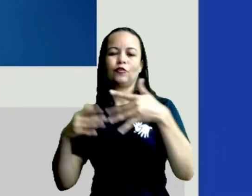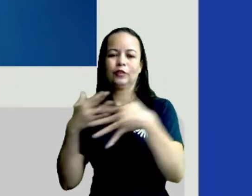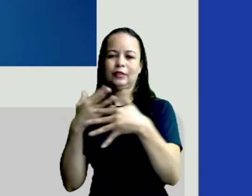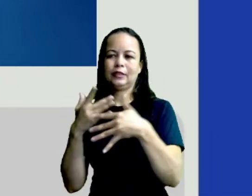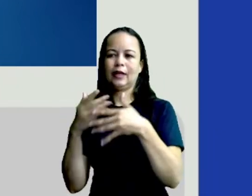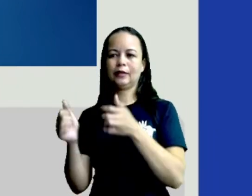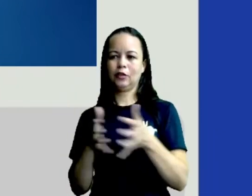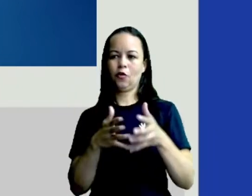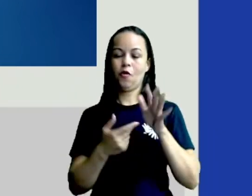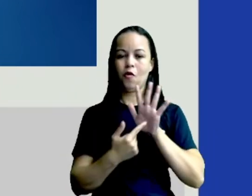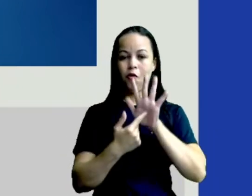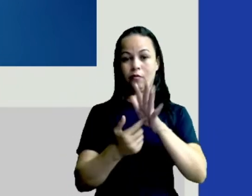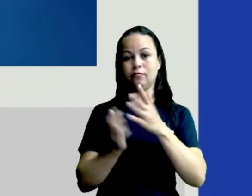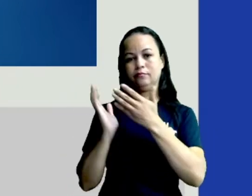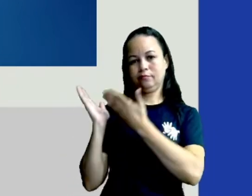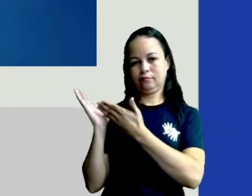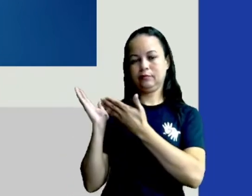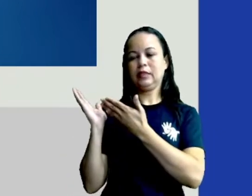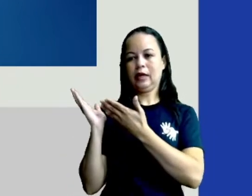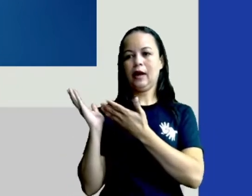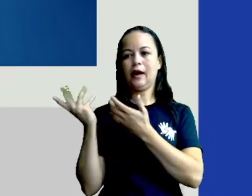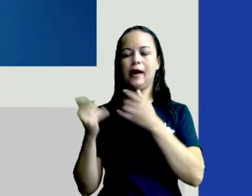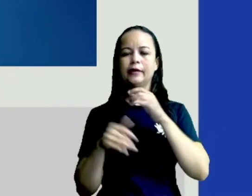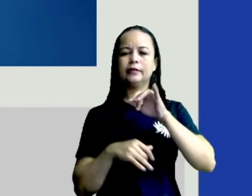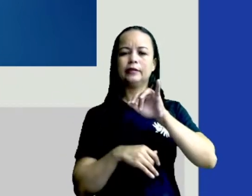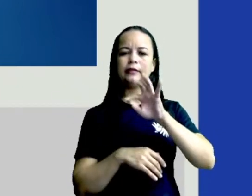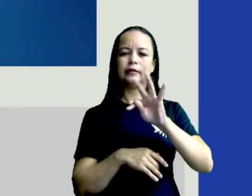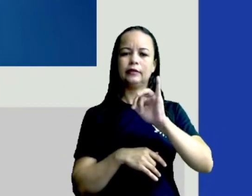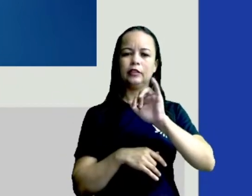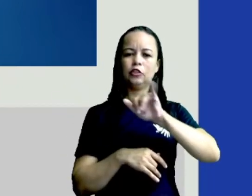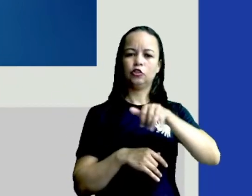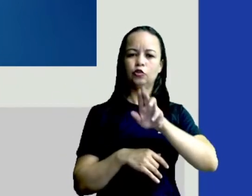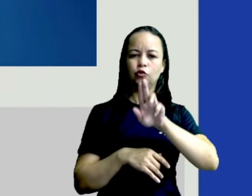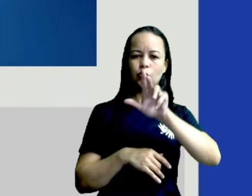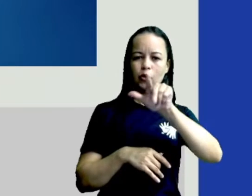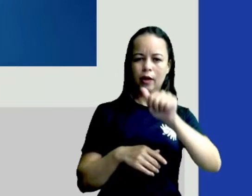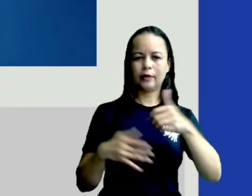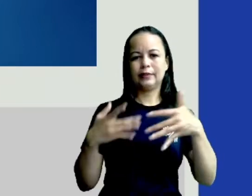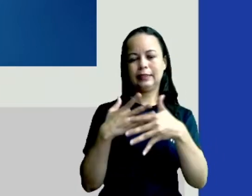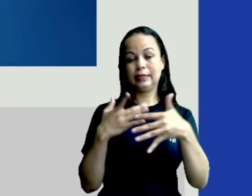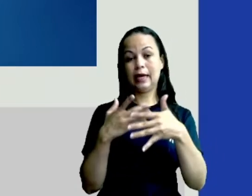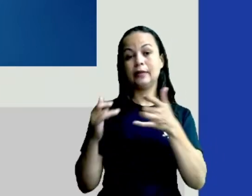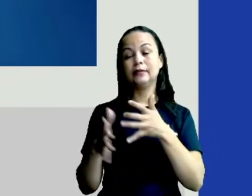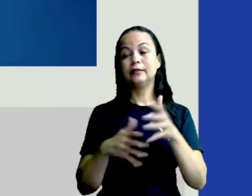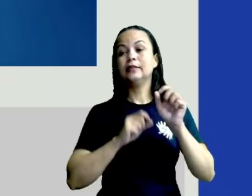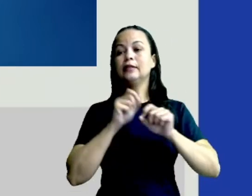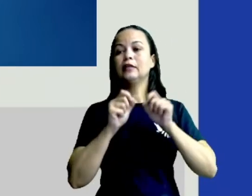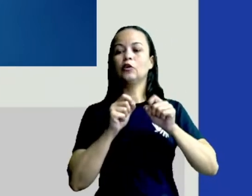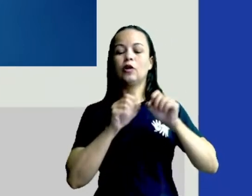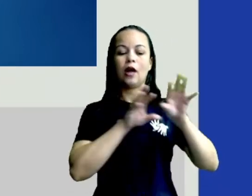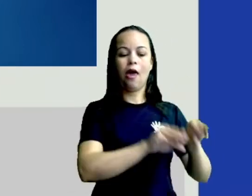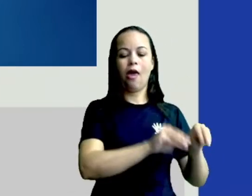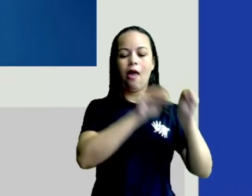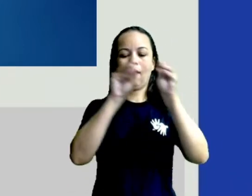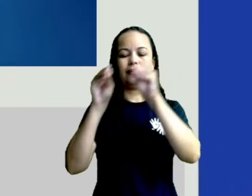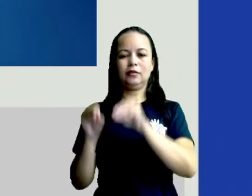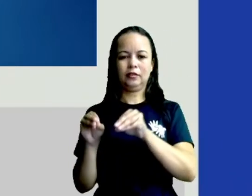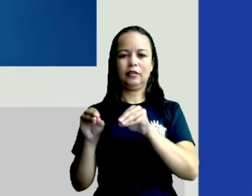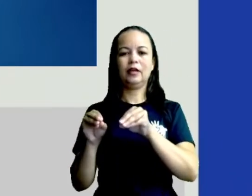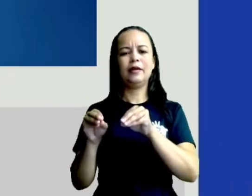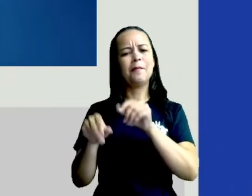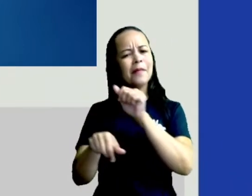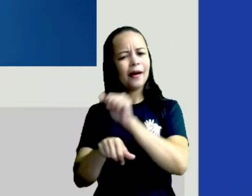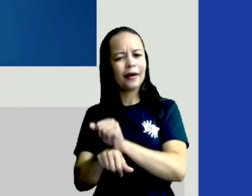como se fossem as tropas de tropeiros levando mercadorias de um local para outro e fazendo seus